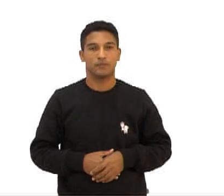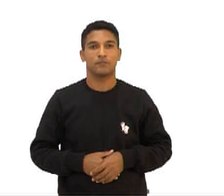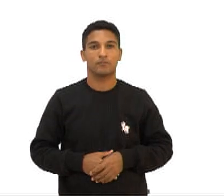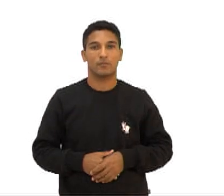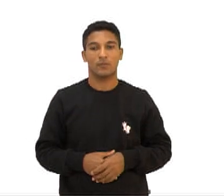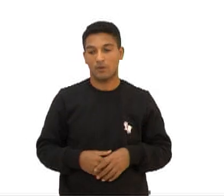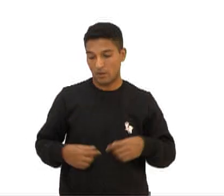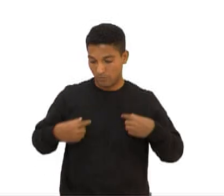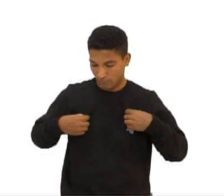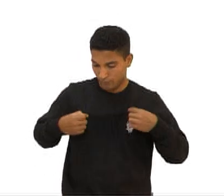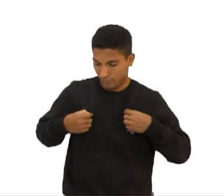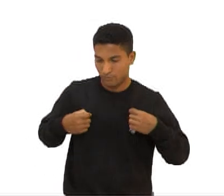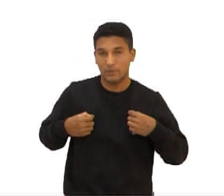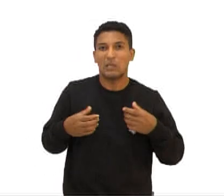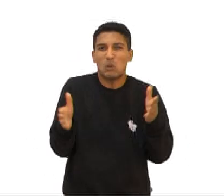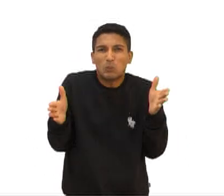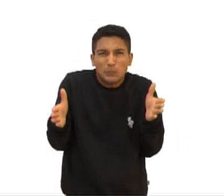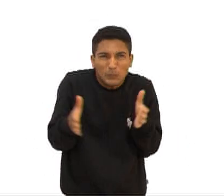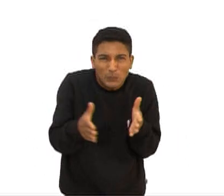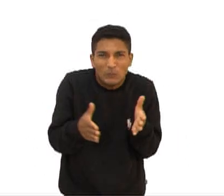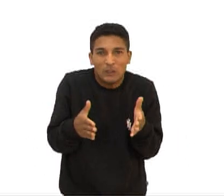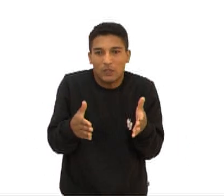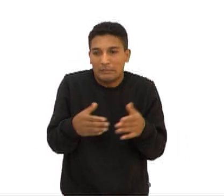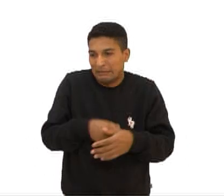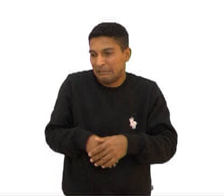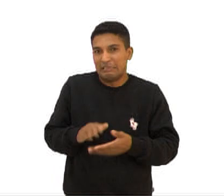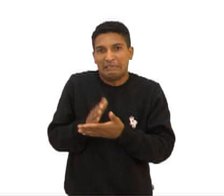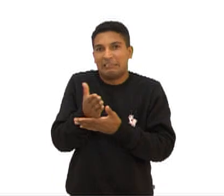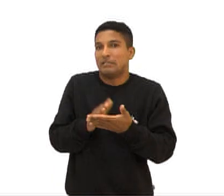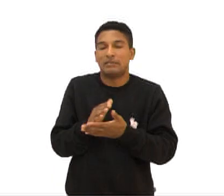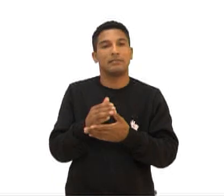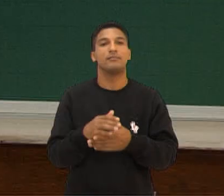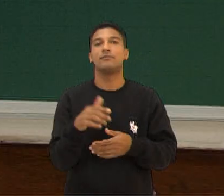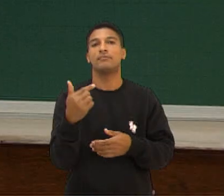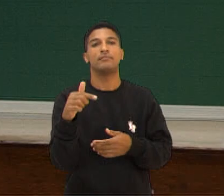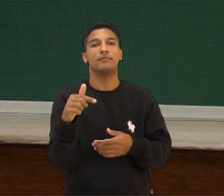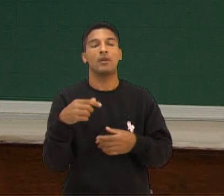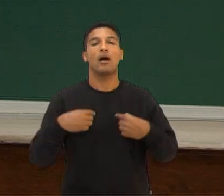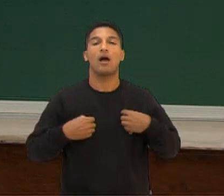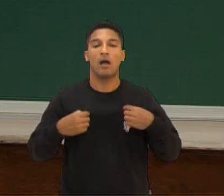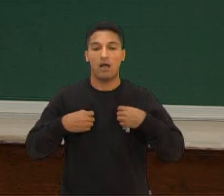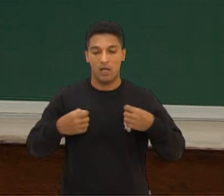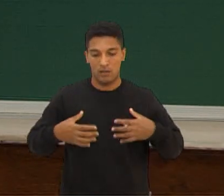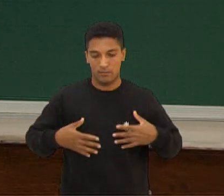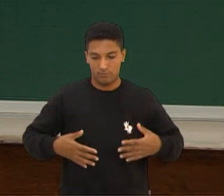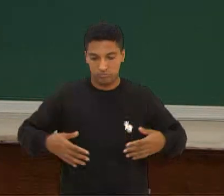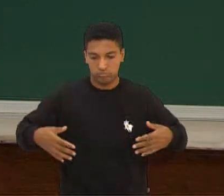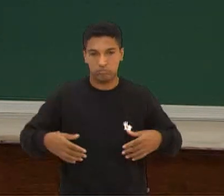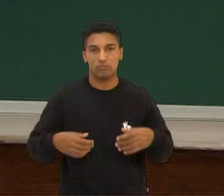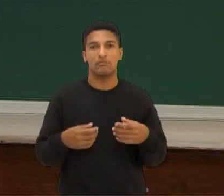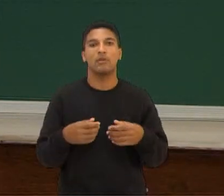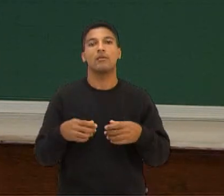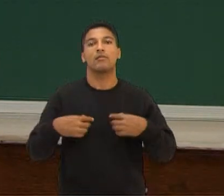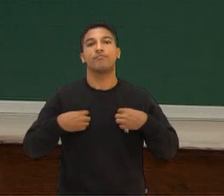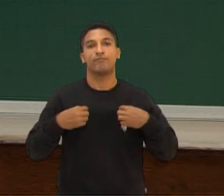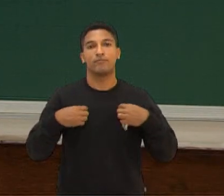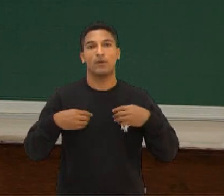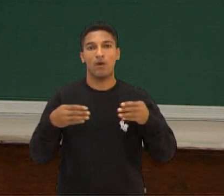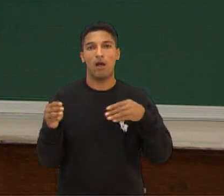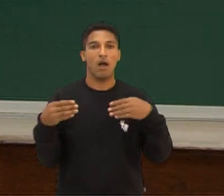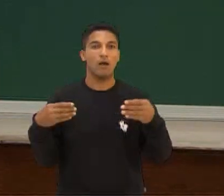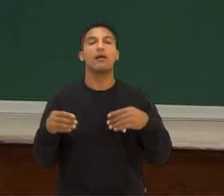mais confortáveis, mas apenas aquelas que são largas. Veja, A ali, o do restringir.